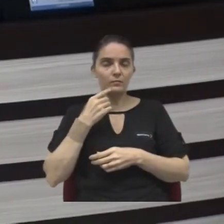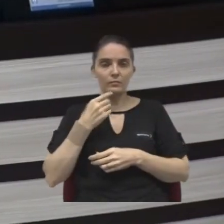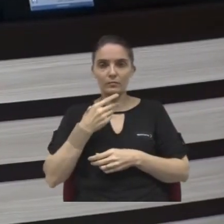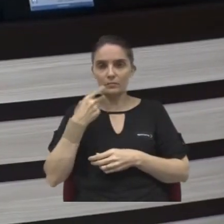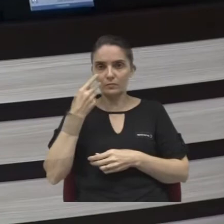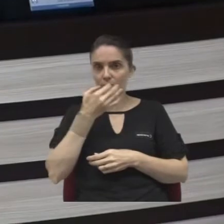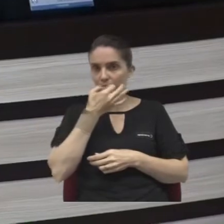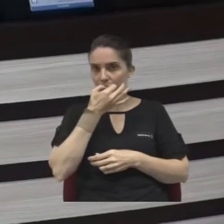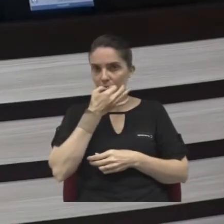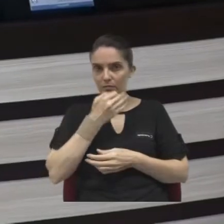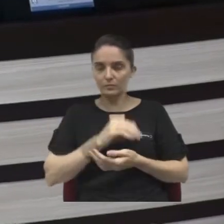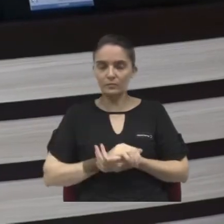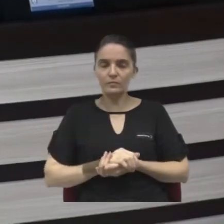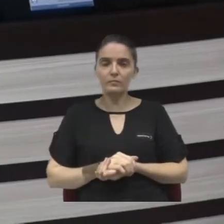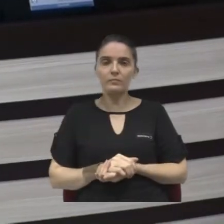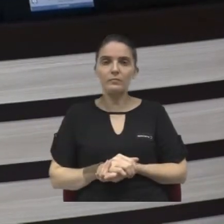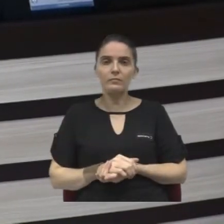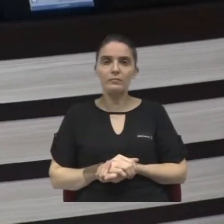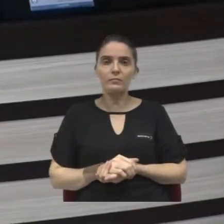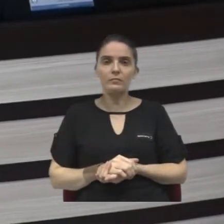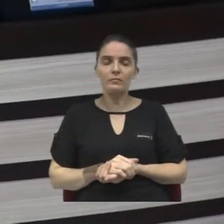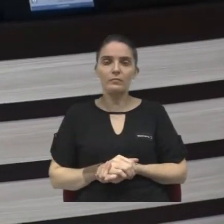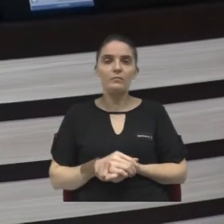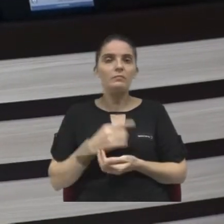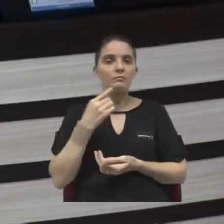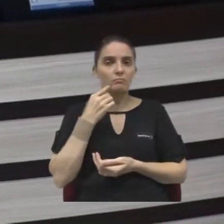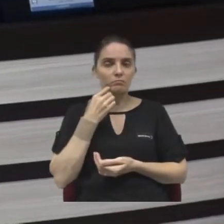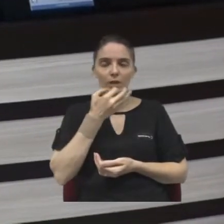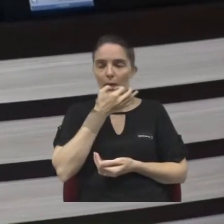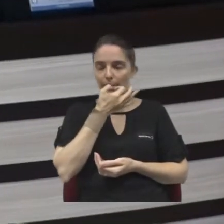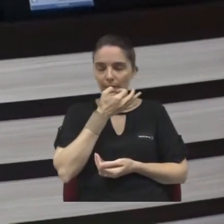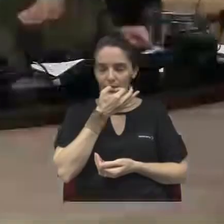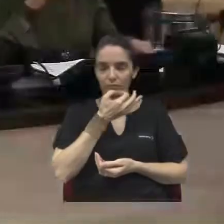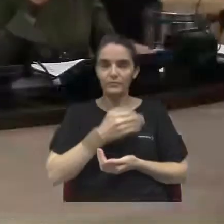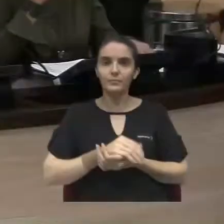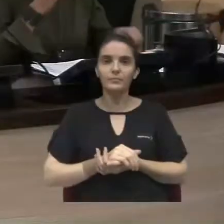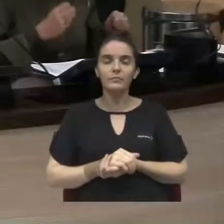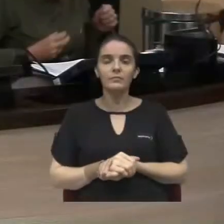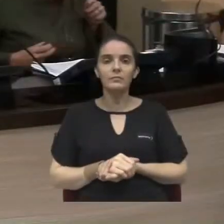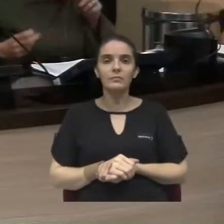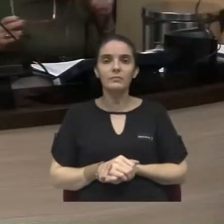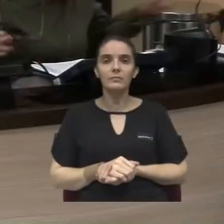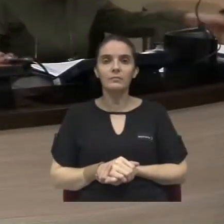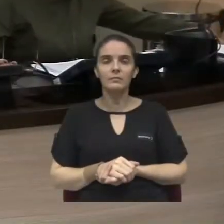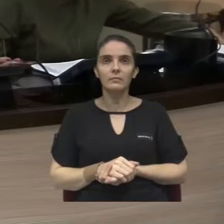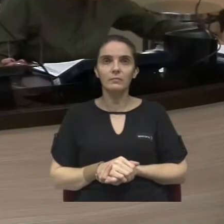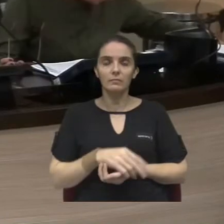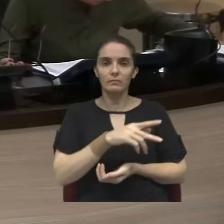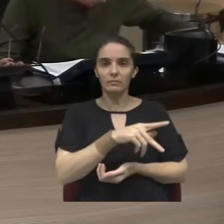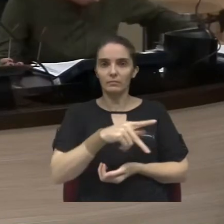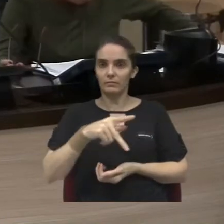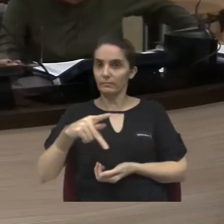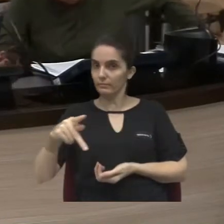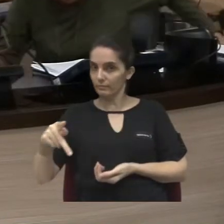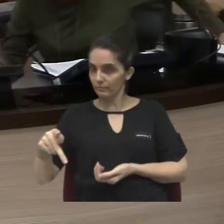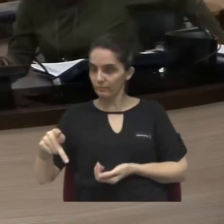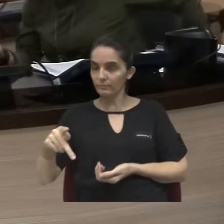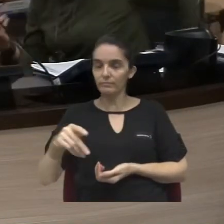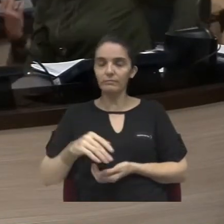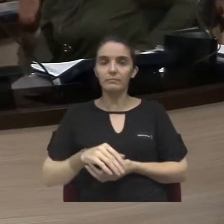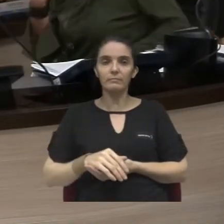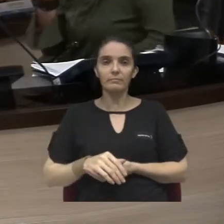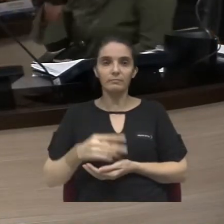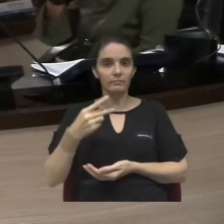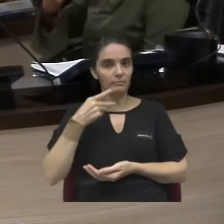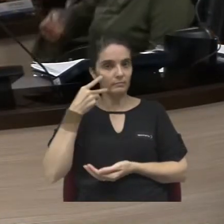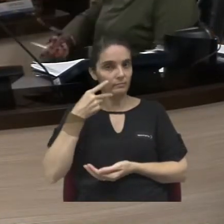Eu quero, senhor Para presidente. discutir o requerimento, vereador Cleiton Silva. Senhor presidente, nobres pares, público